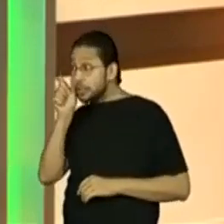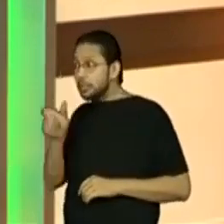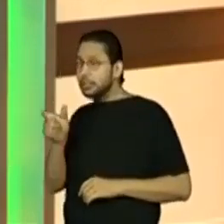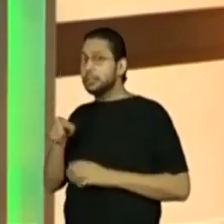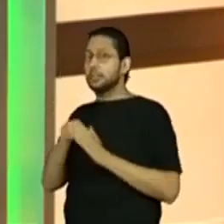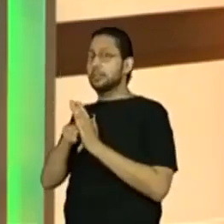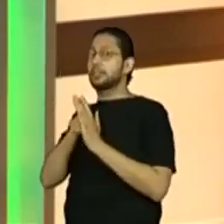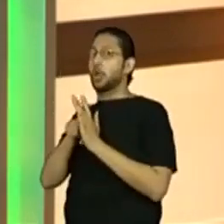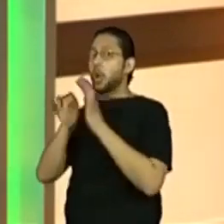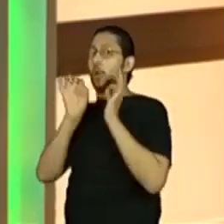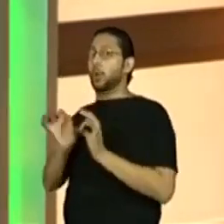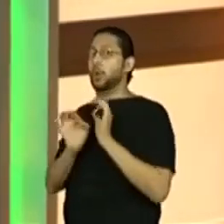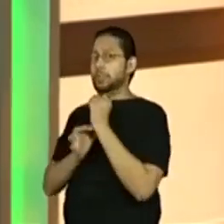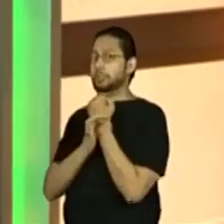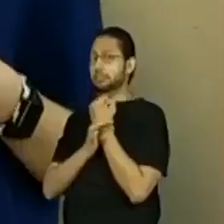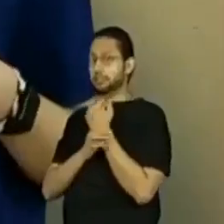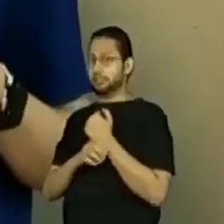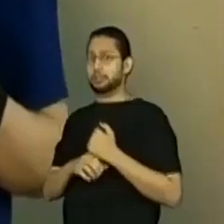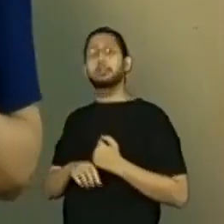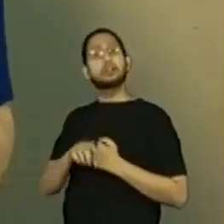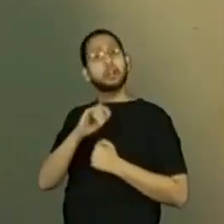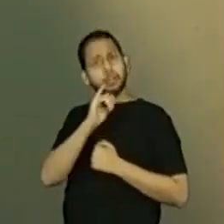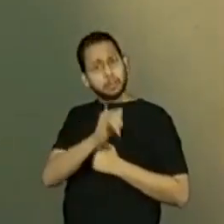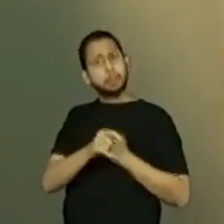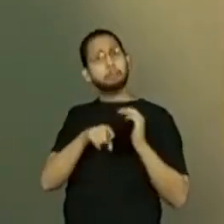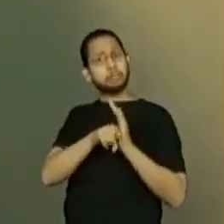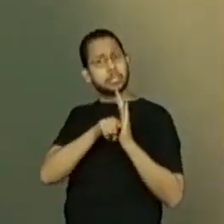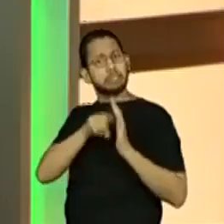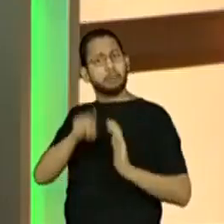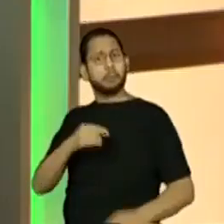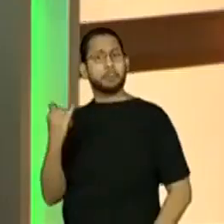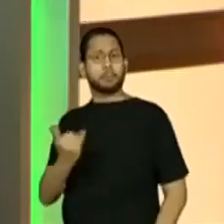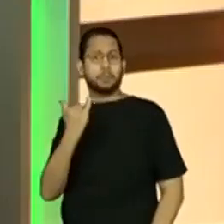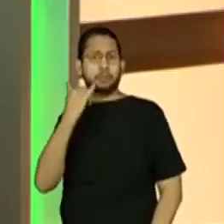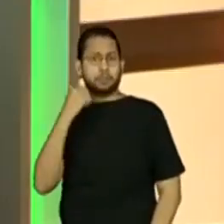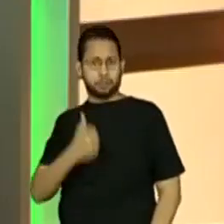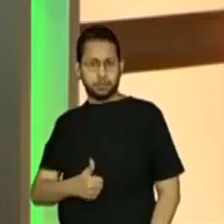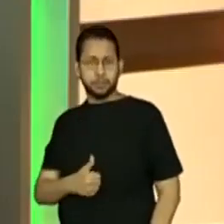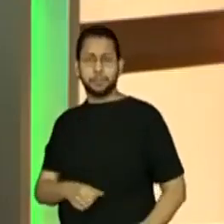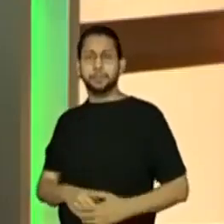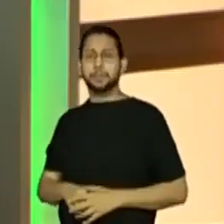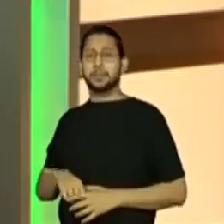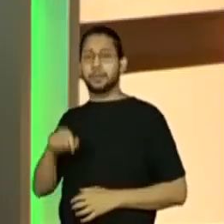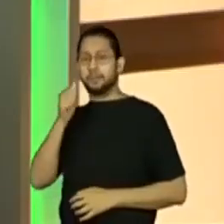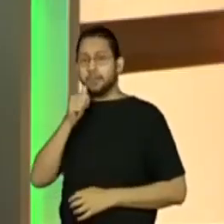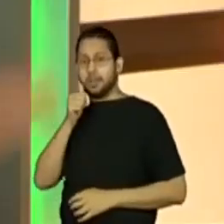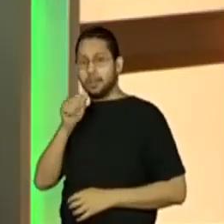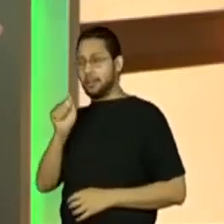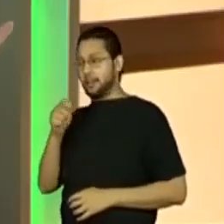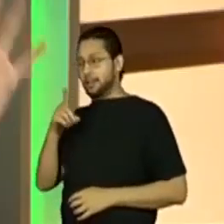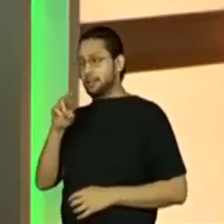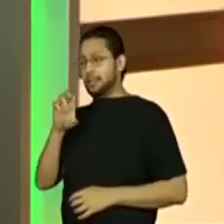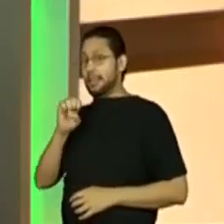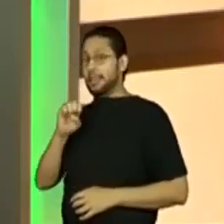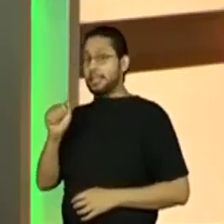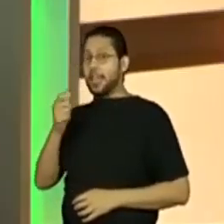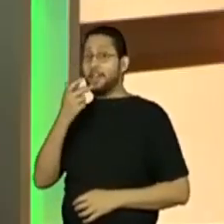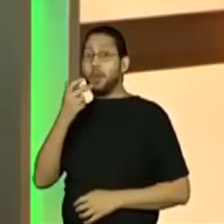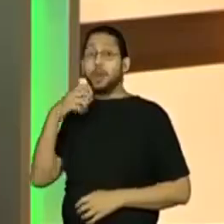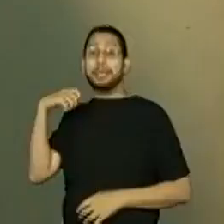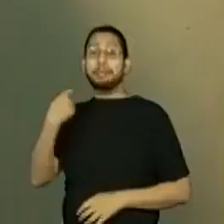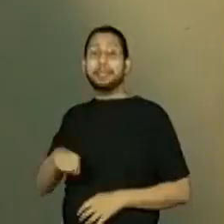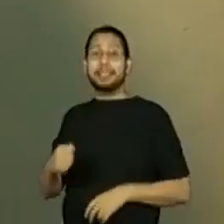né? A pesquisa é muito importante. Exatamente. A Andressa falou que precisaria de 500